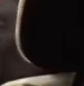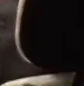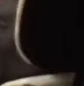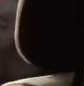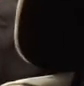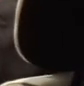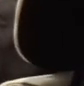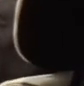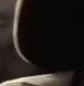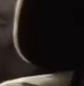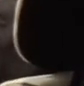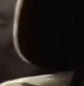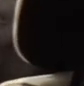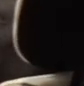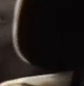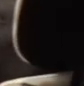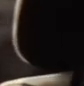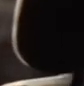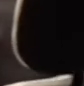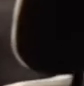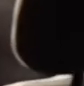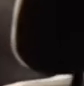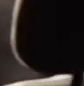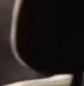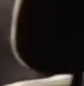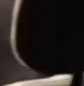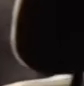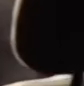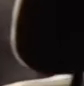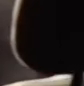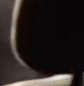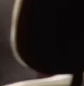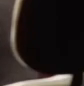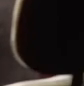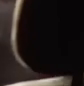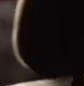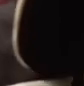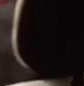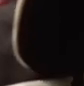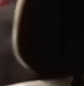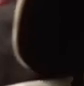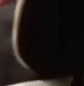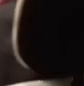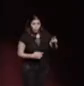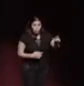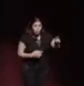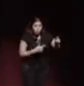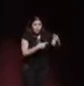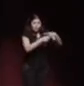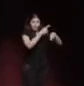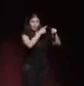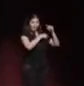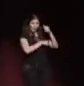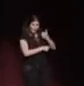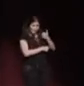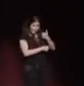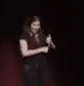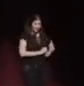começar assim, partindo de trás para diante. A Estela trouxe isso